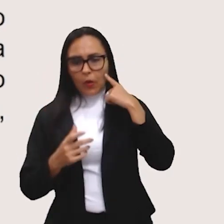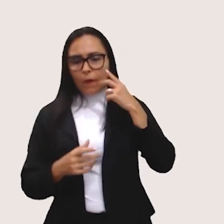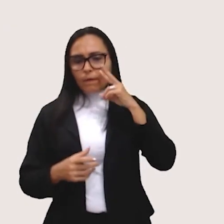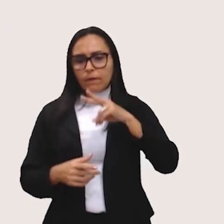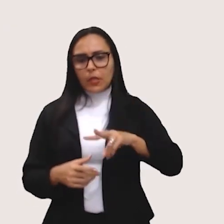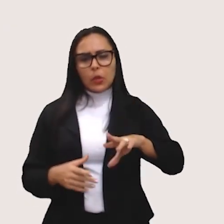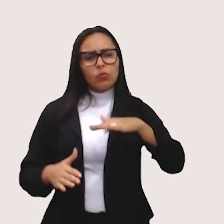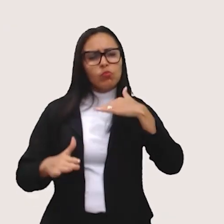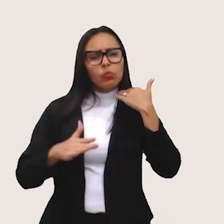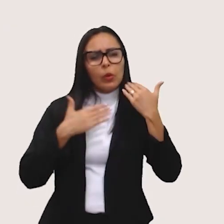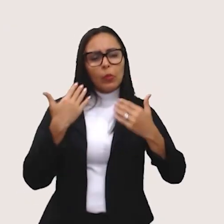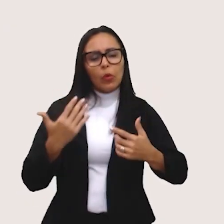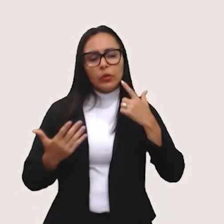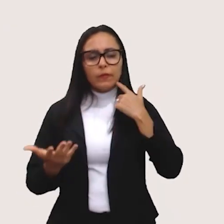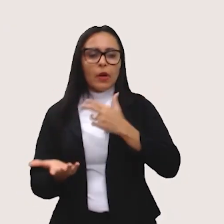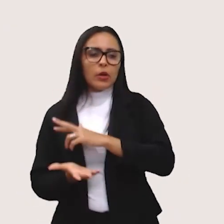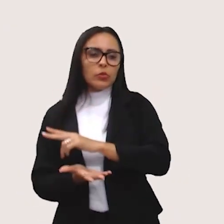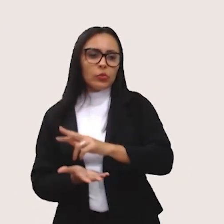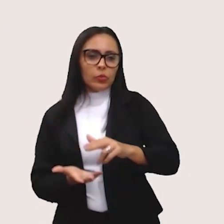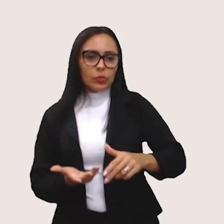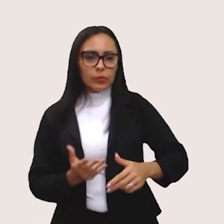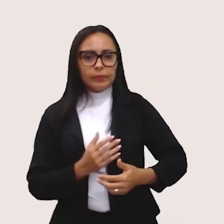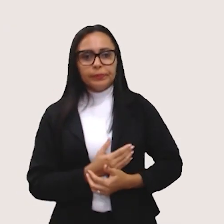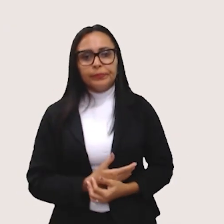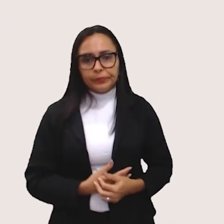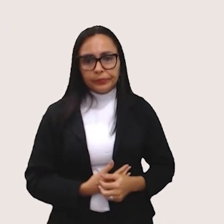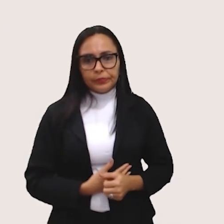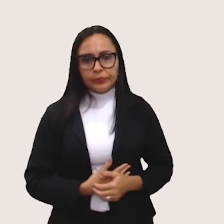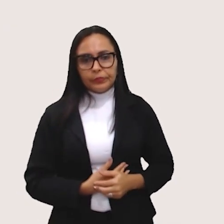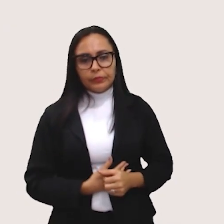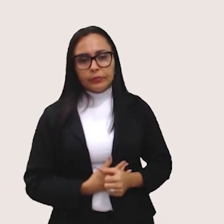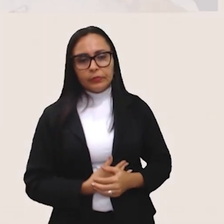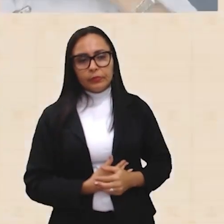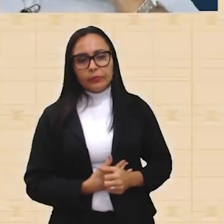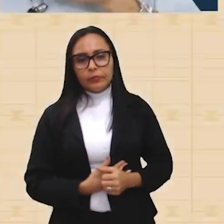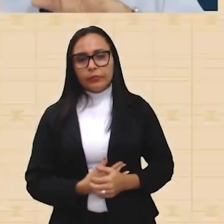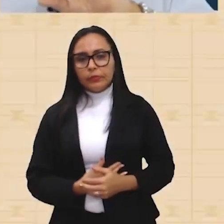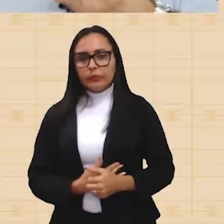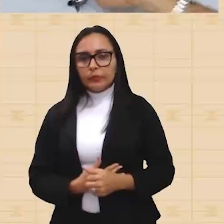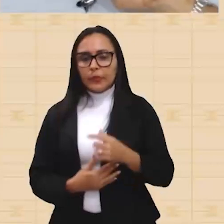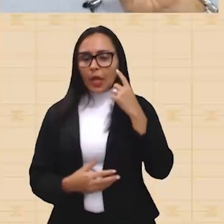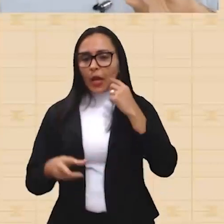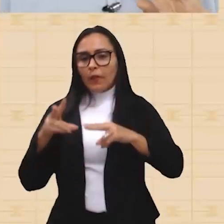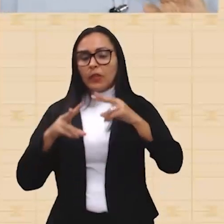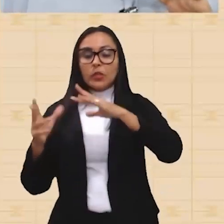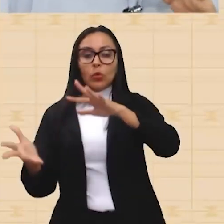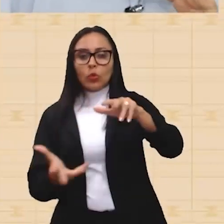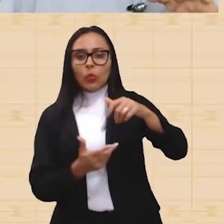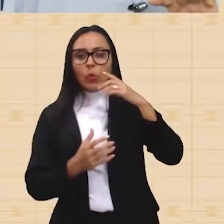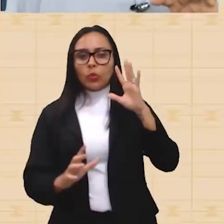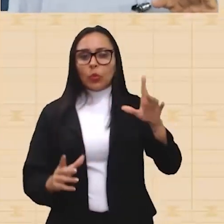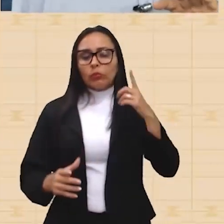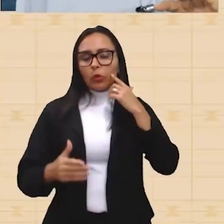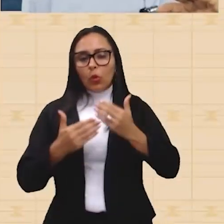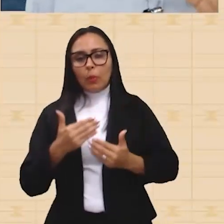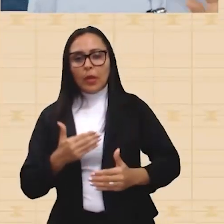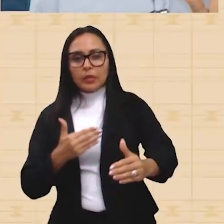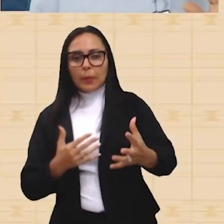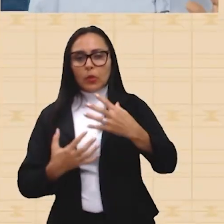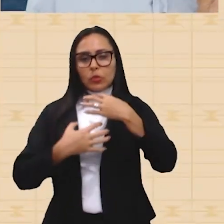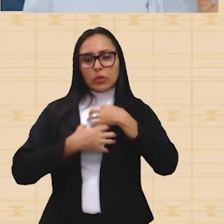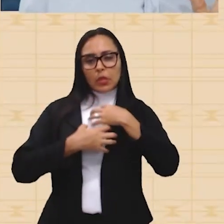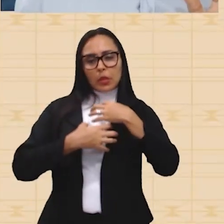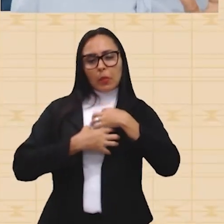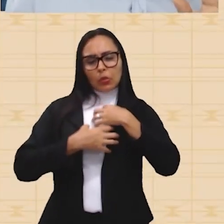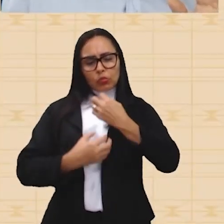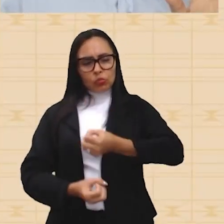e tantos outros sofrimentos, né? Então, a visão de mundo a partir do sentimento do poeta, do artista, né? Então, veja